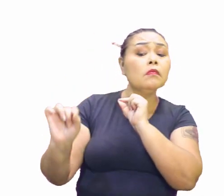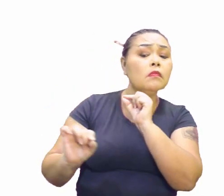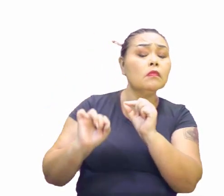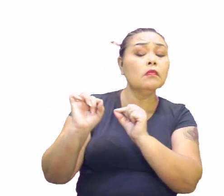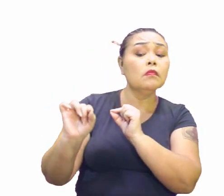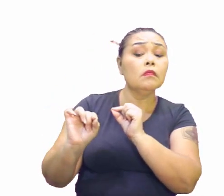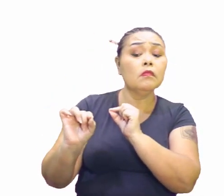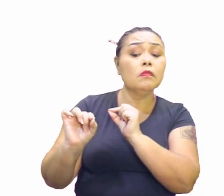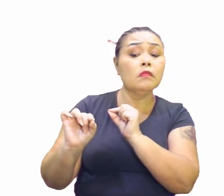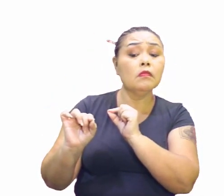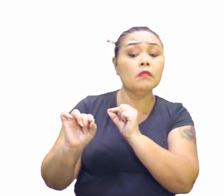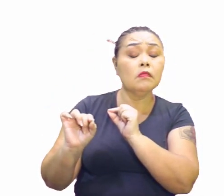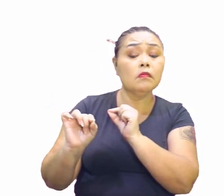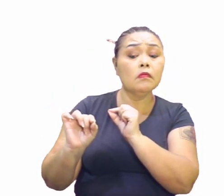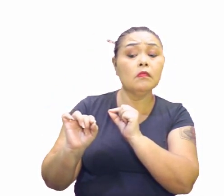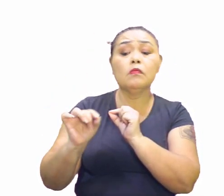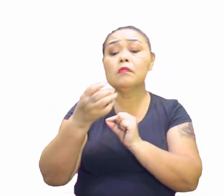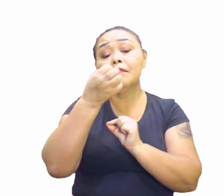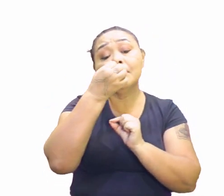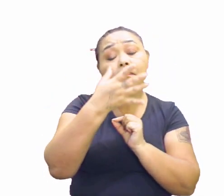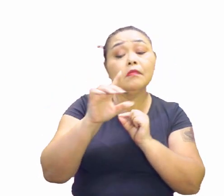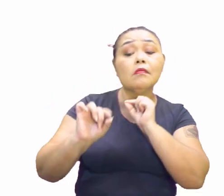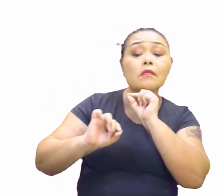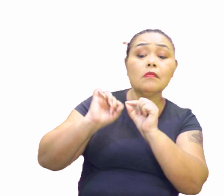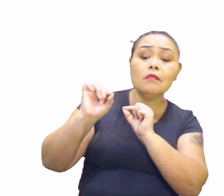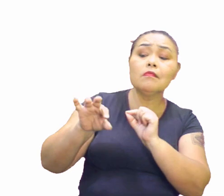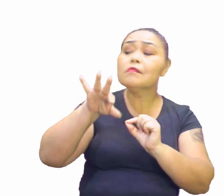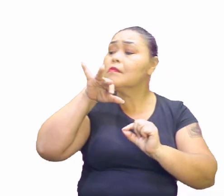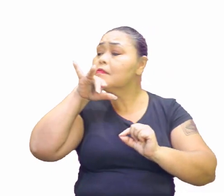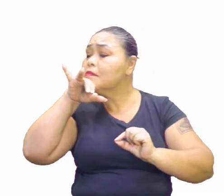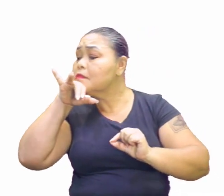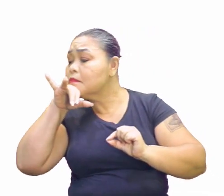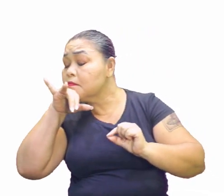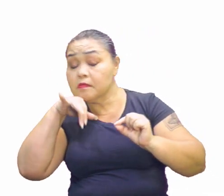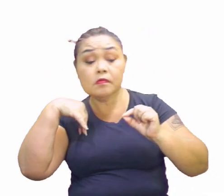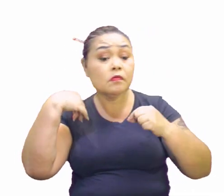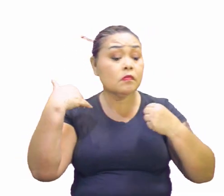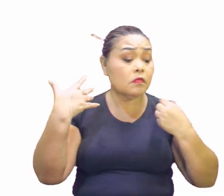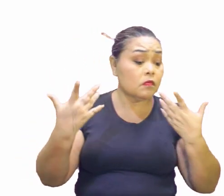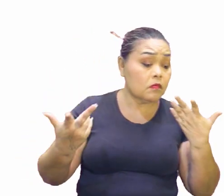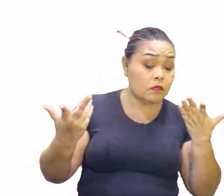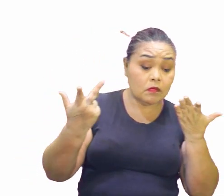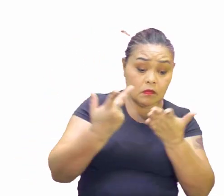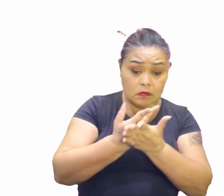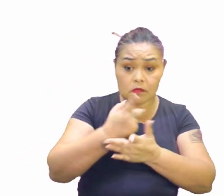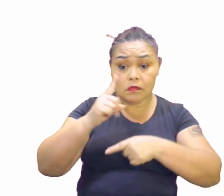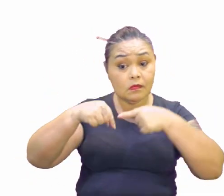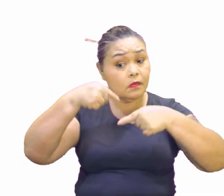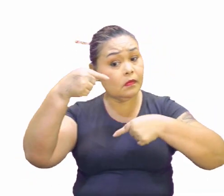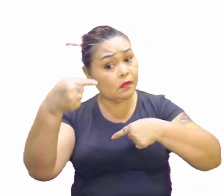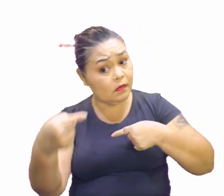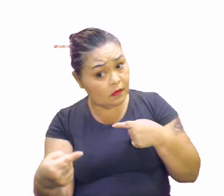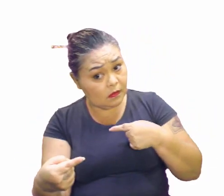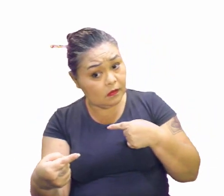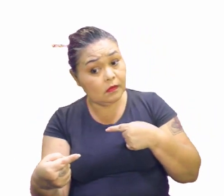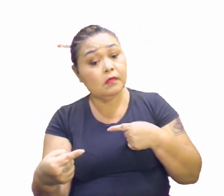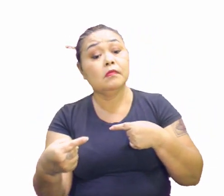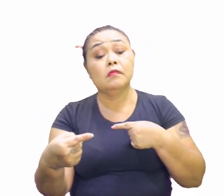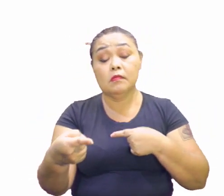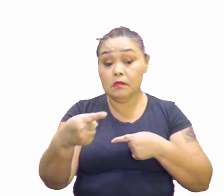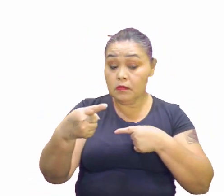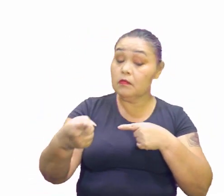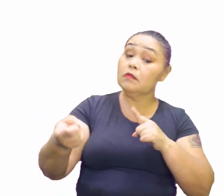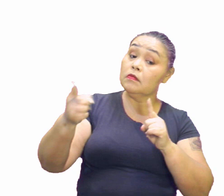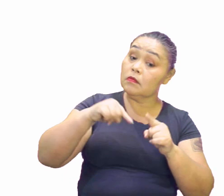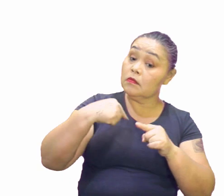que é bom, o que é ruim, causa e consequência, pós